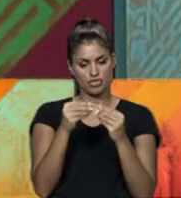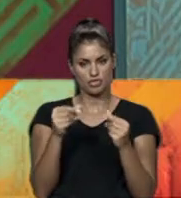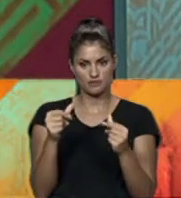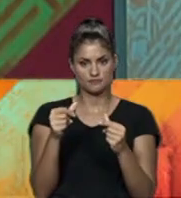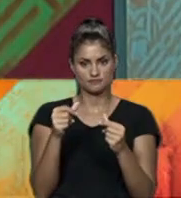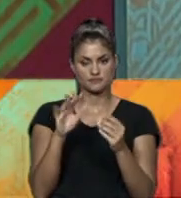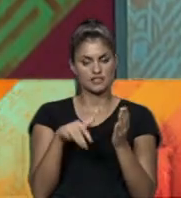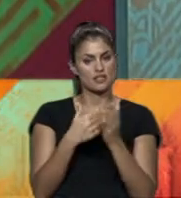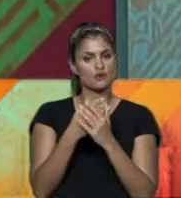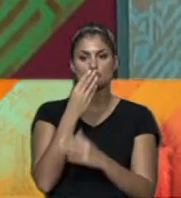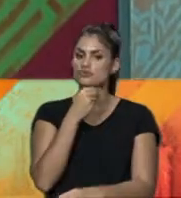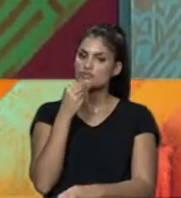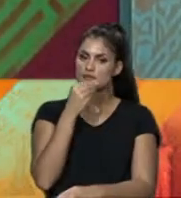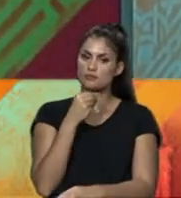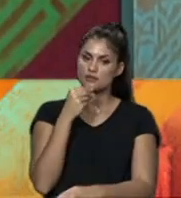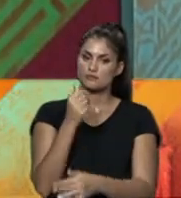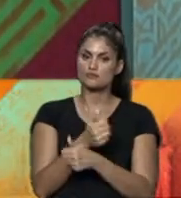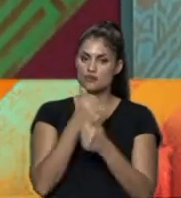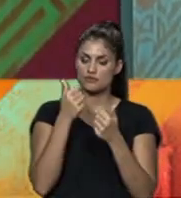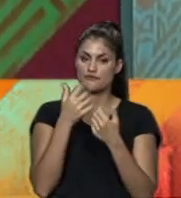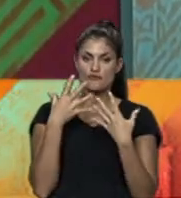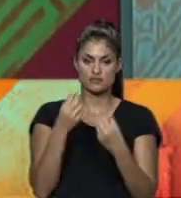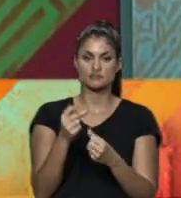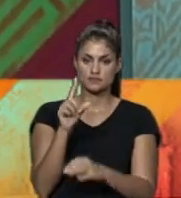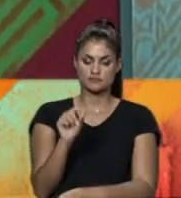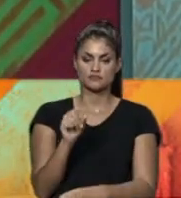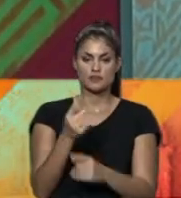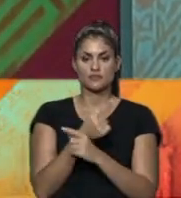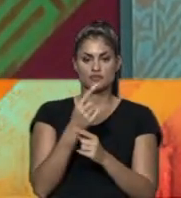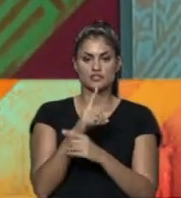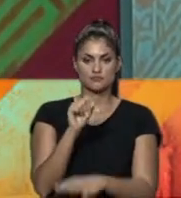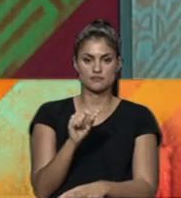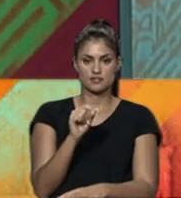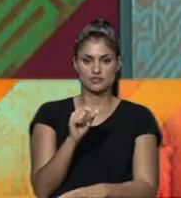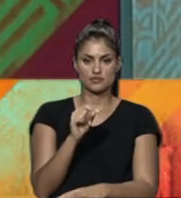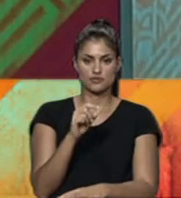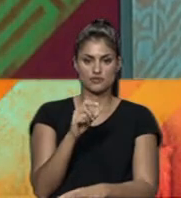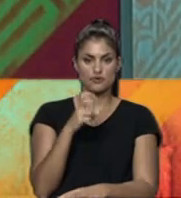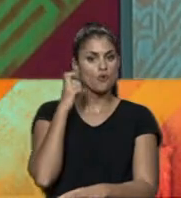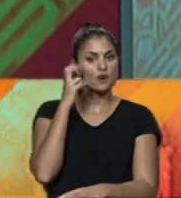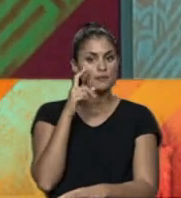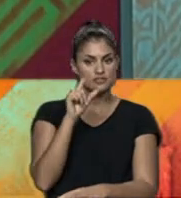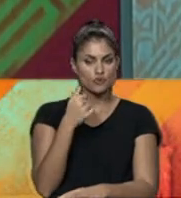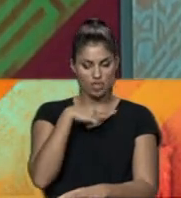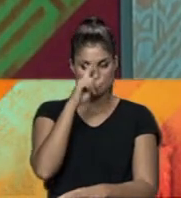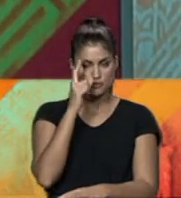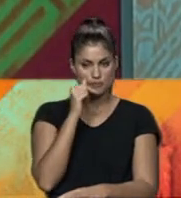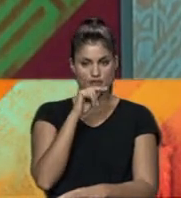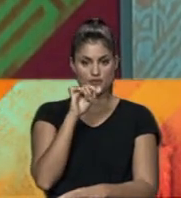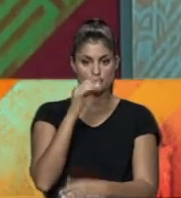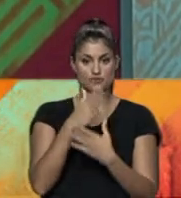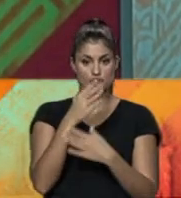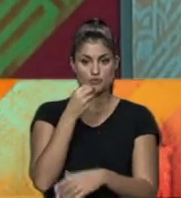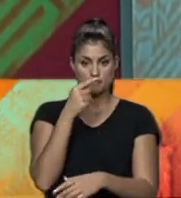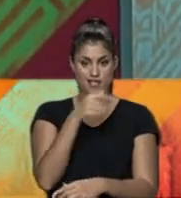Vai emulsecer um bocadinho a carne. E aquele sabor assim bastante, bastante forte. A mesma coisa, por exemplo, também no cabrito, né? Minha mãe, o meu pai, eu lembro-me que o meu pai só comia cabrito